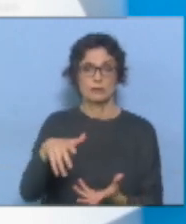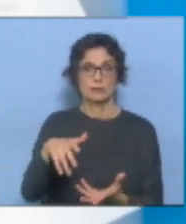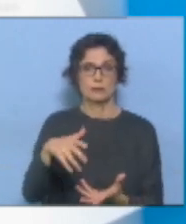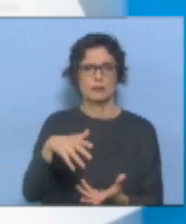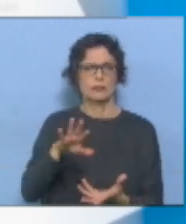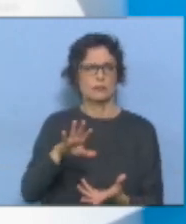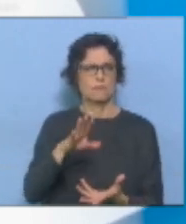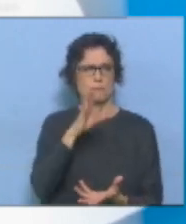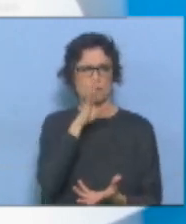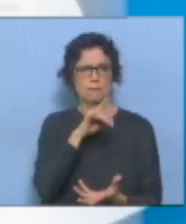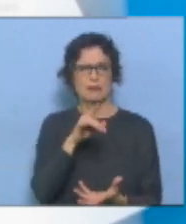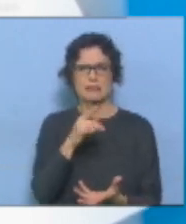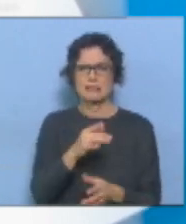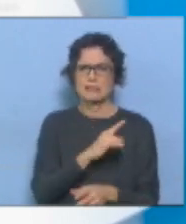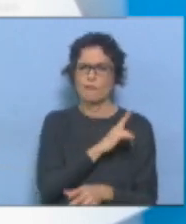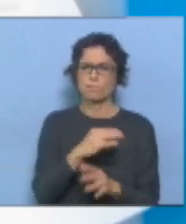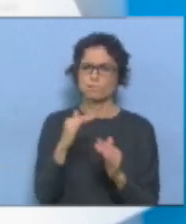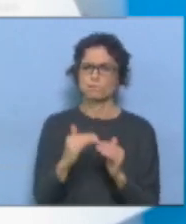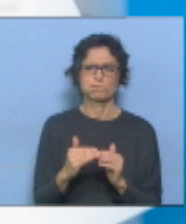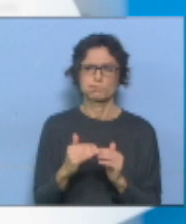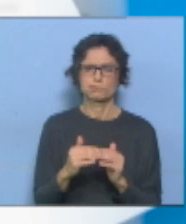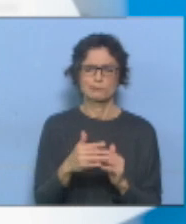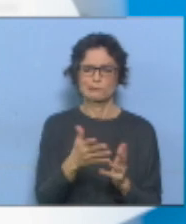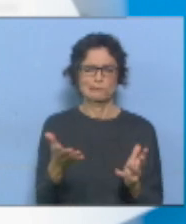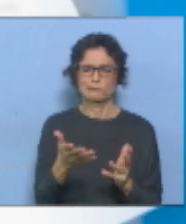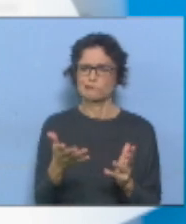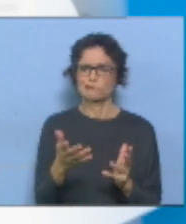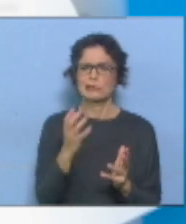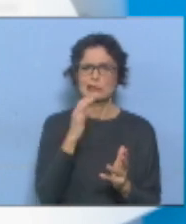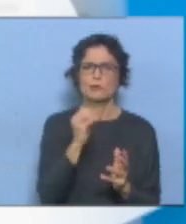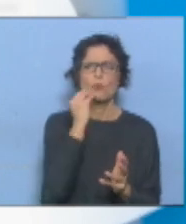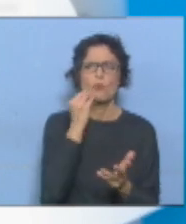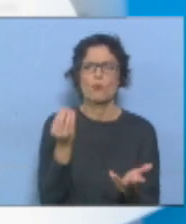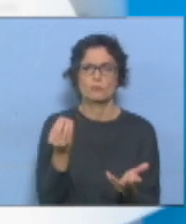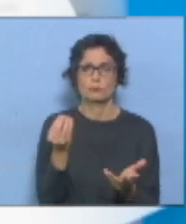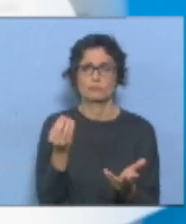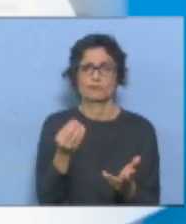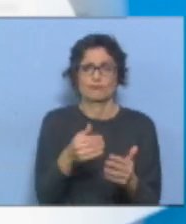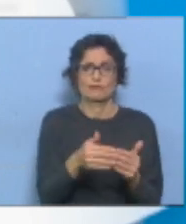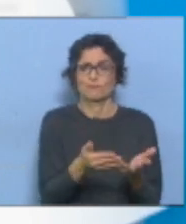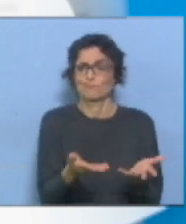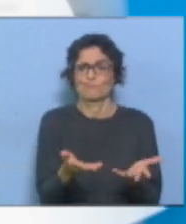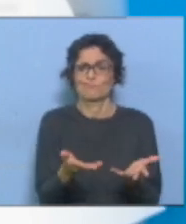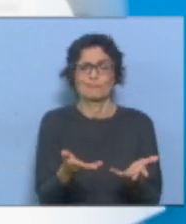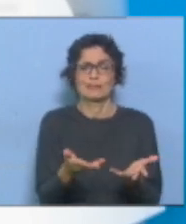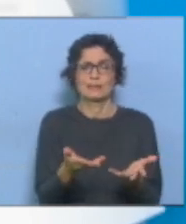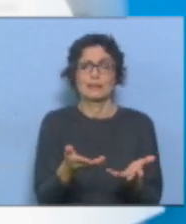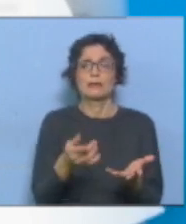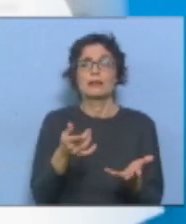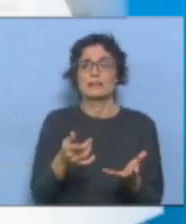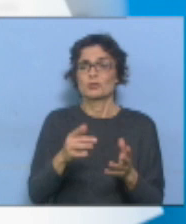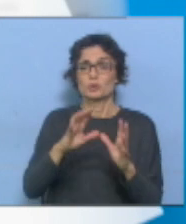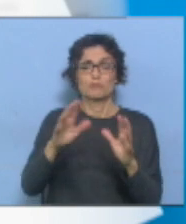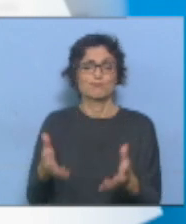perder a força, com que há de salgar-se? Não serve para nada, senão para ser lançado